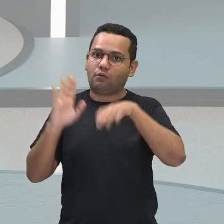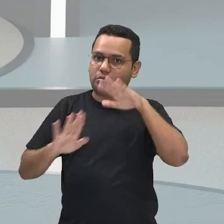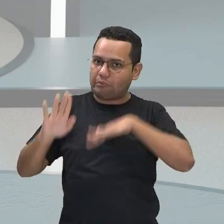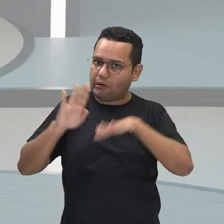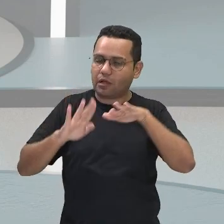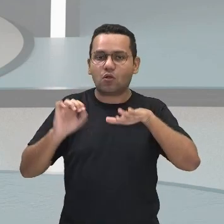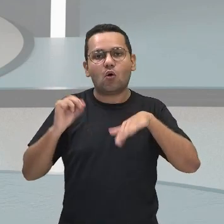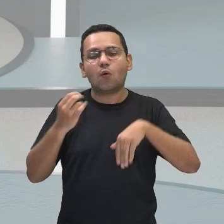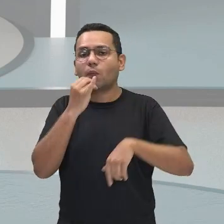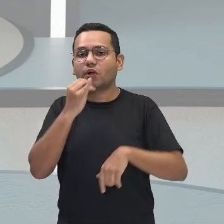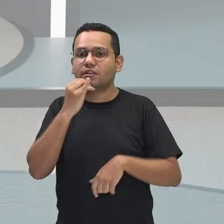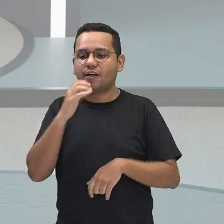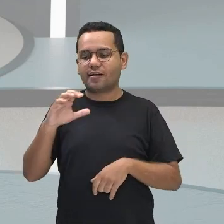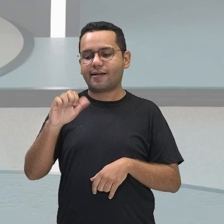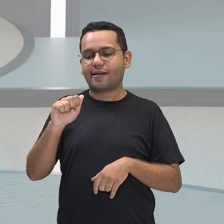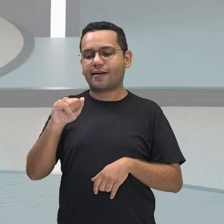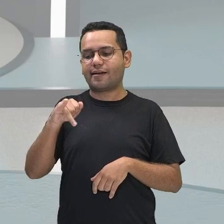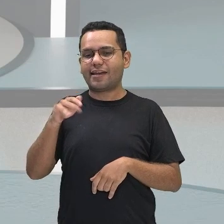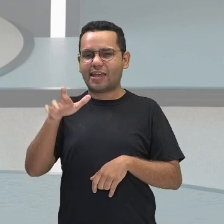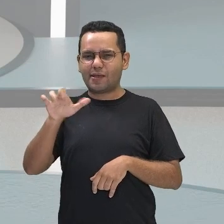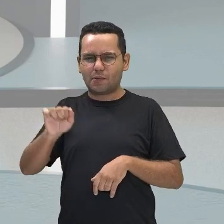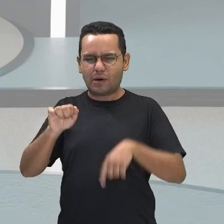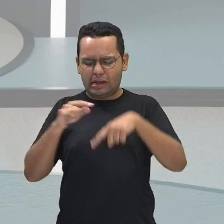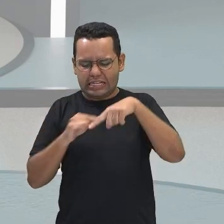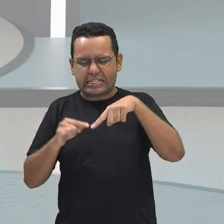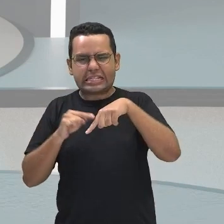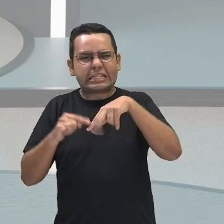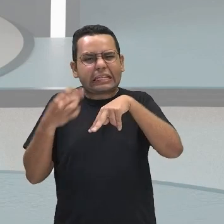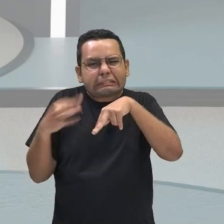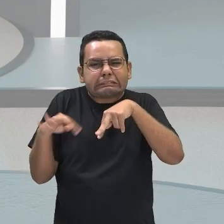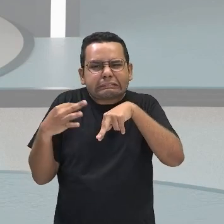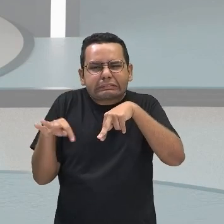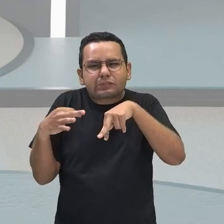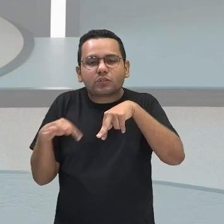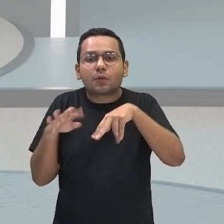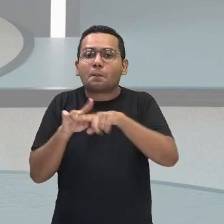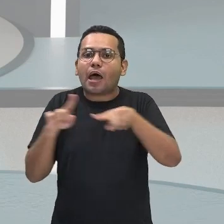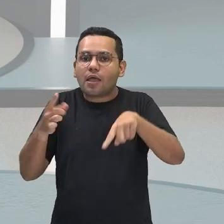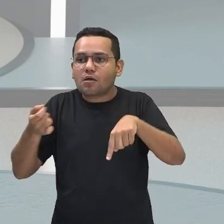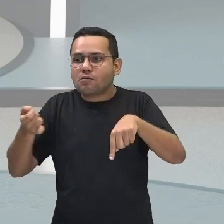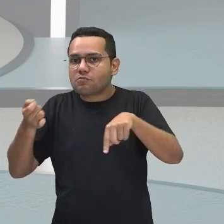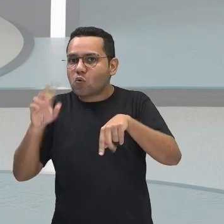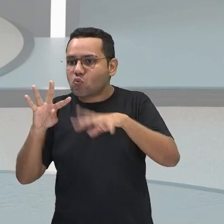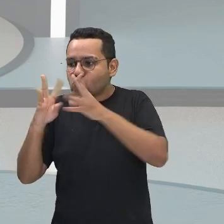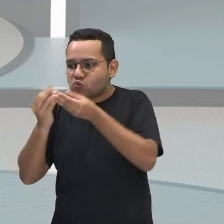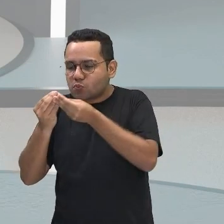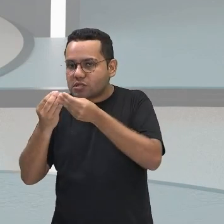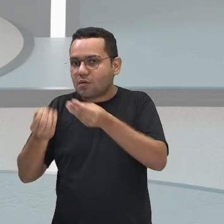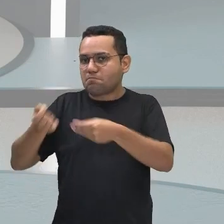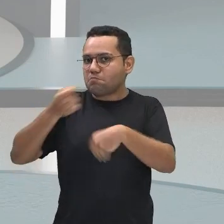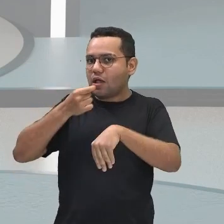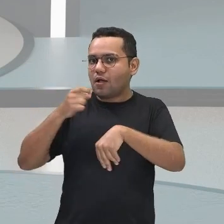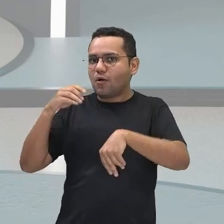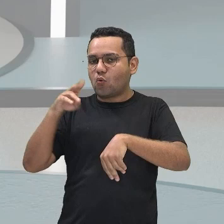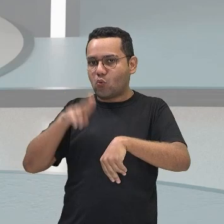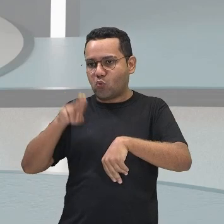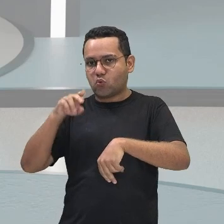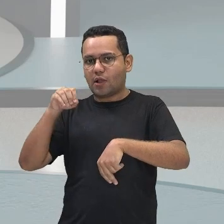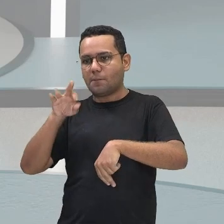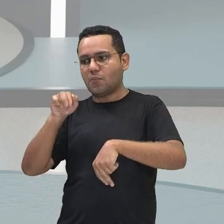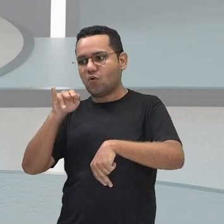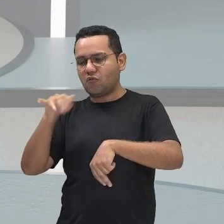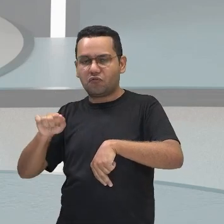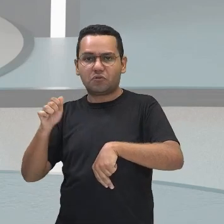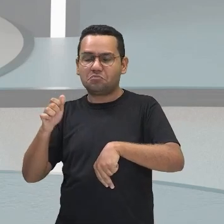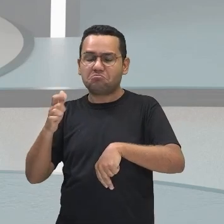é um sinal de fadiga. Como você faz o uso da morfina, você não está sentindo aquilo ali. Você pode ter o rompimento aí de